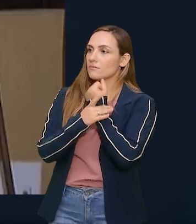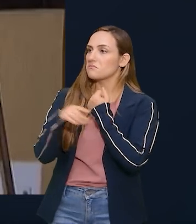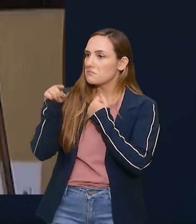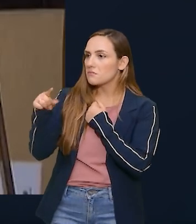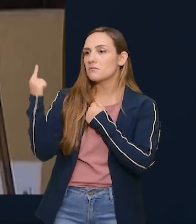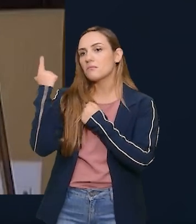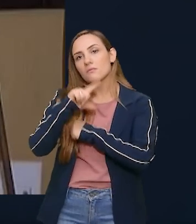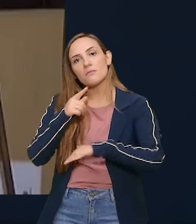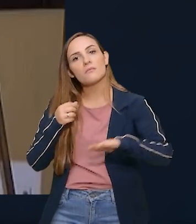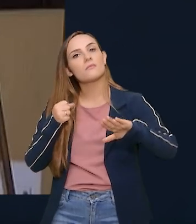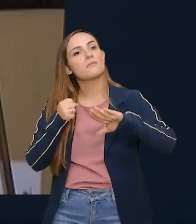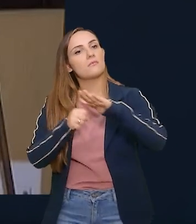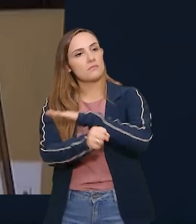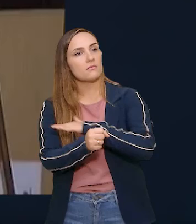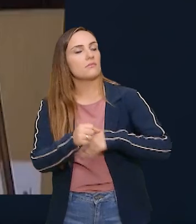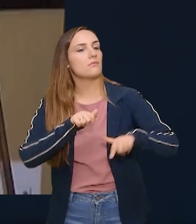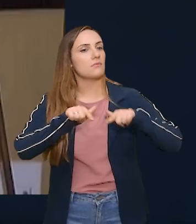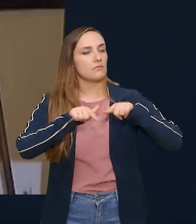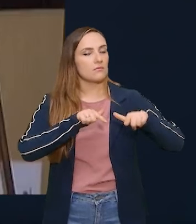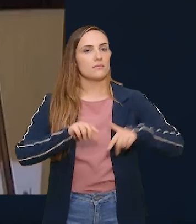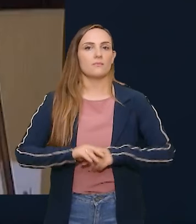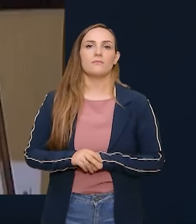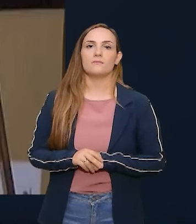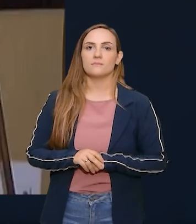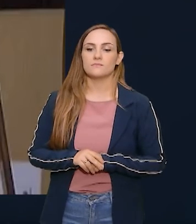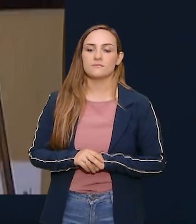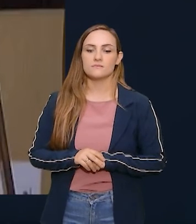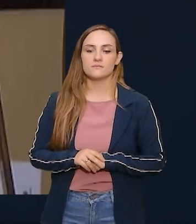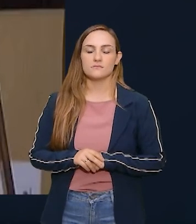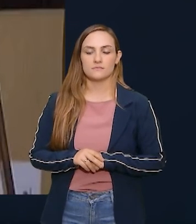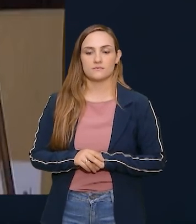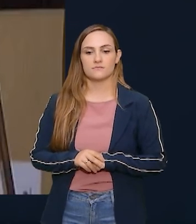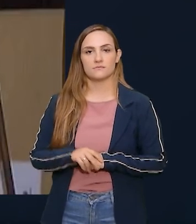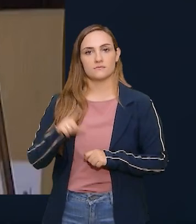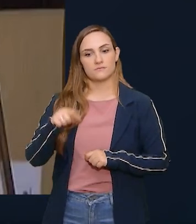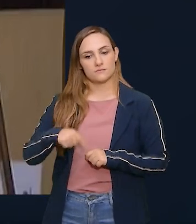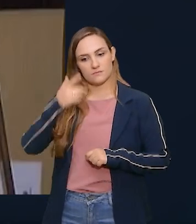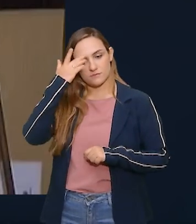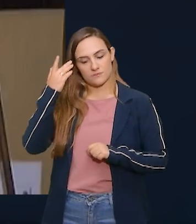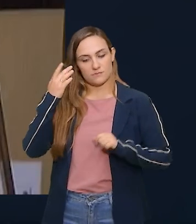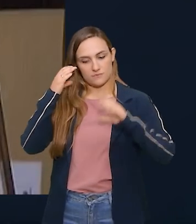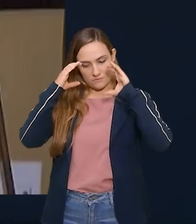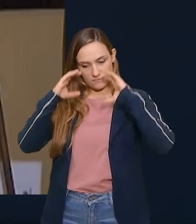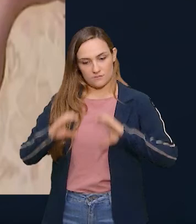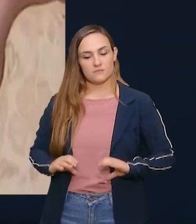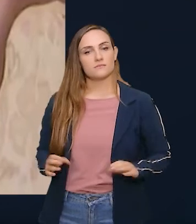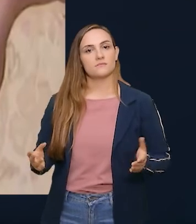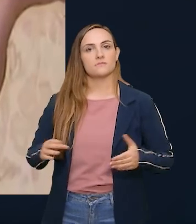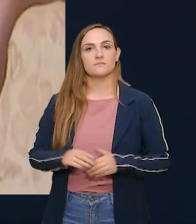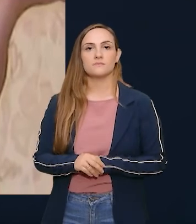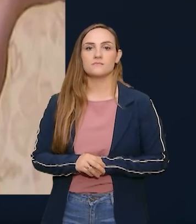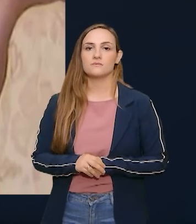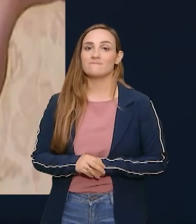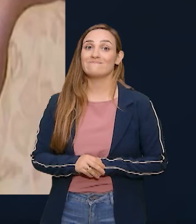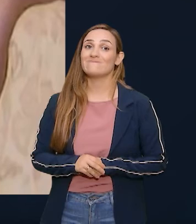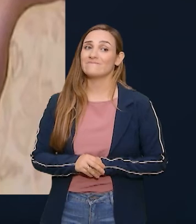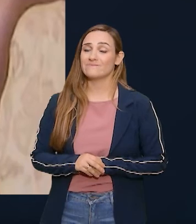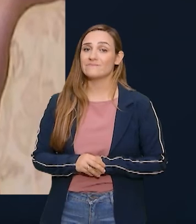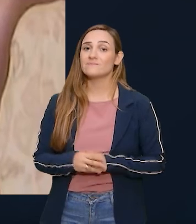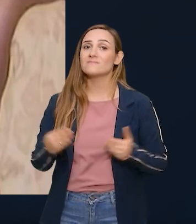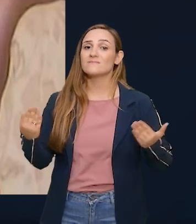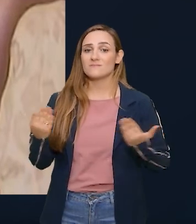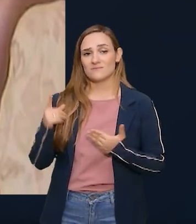assegure que uma colocação no mercado de trabalho, um desenvolvimento enquanto pessoa humana, enquanto cidadão. Como na prática as coisas